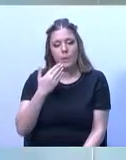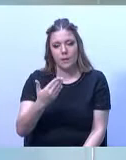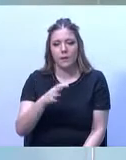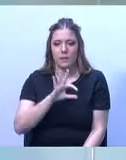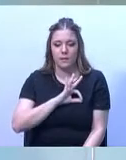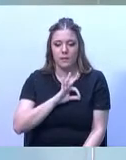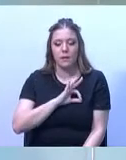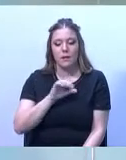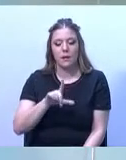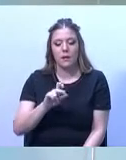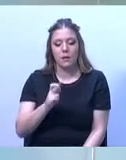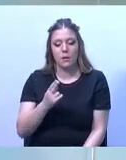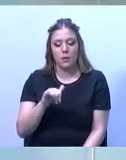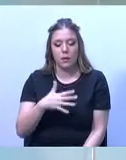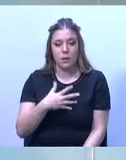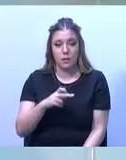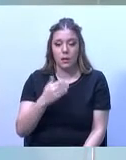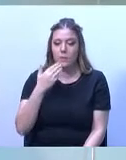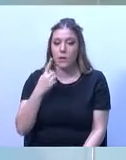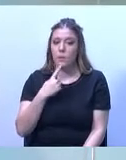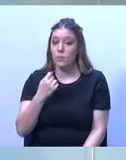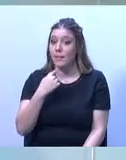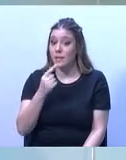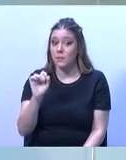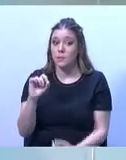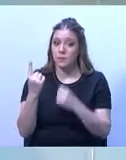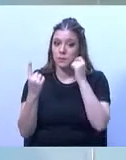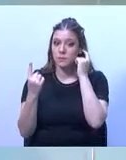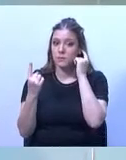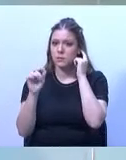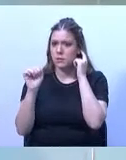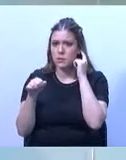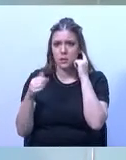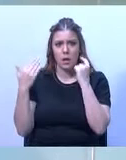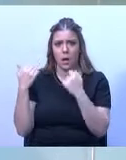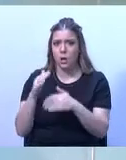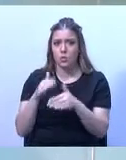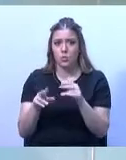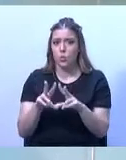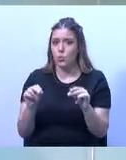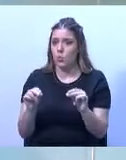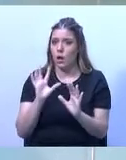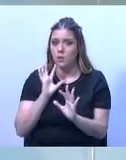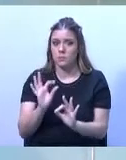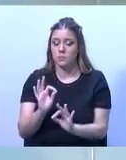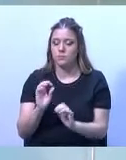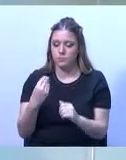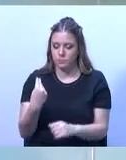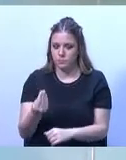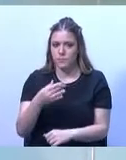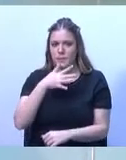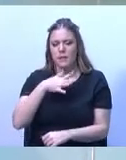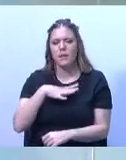Laurinda. Agradeço-lhe a pergunta. Portanto, disse que foi a primeira vez, não é? Talvez... Nunca me aconteceu semelhante. Muito bem. Diga-me uma coisa,